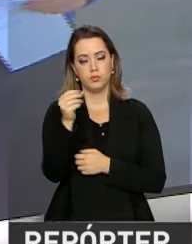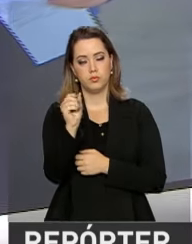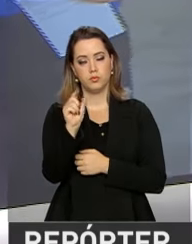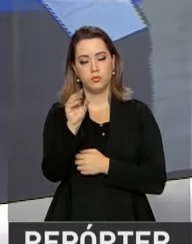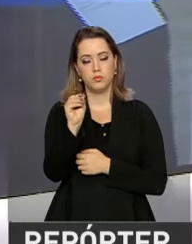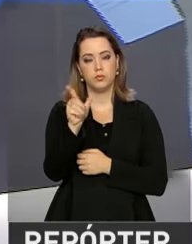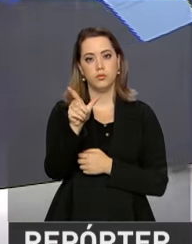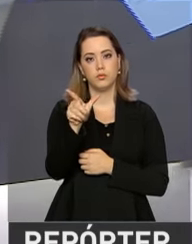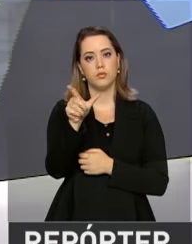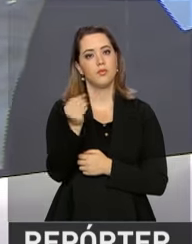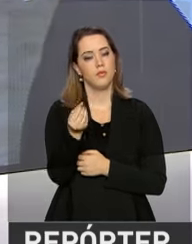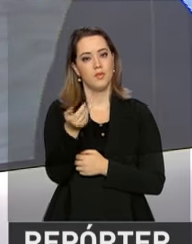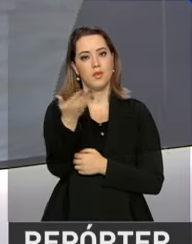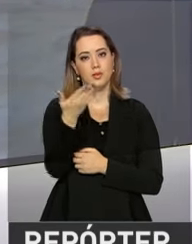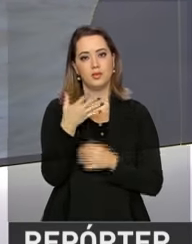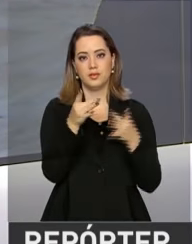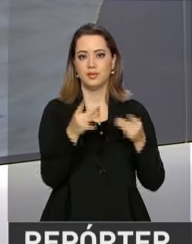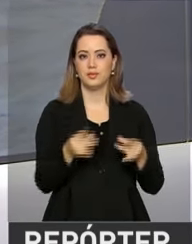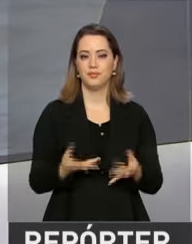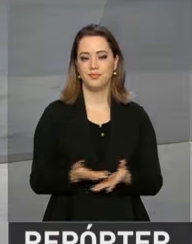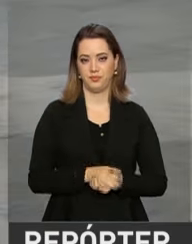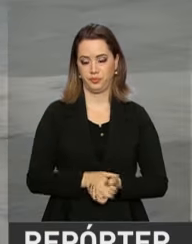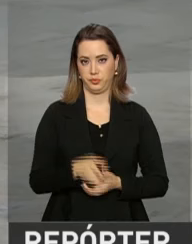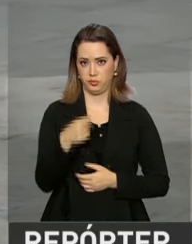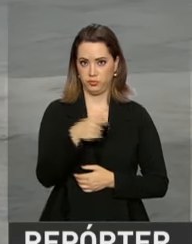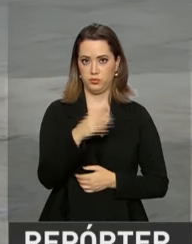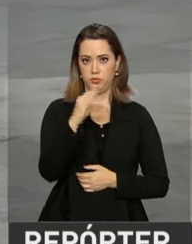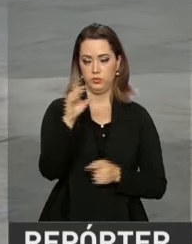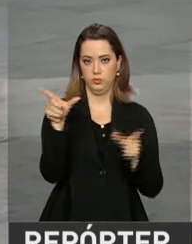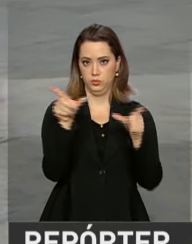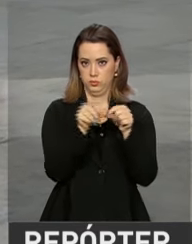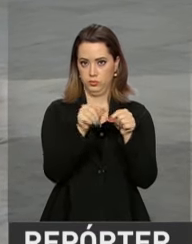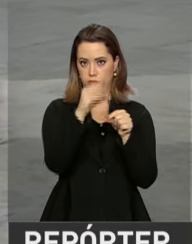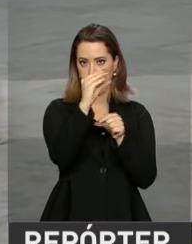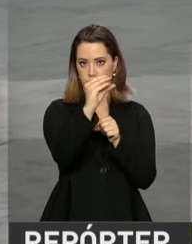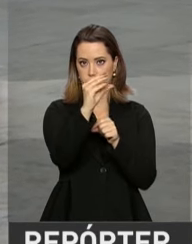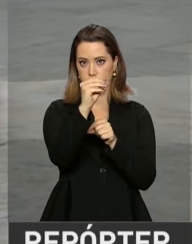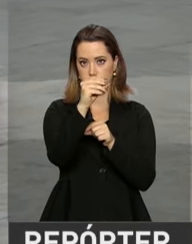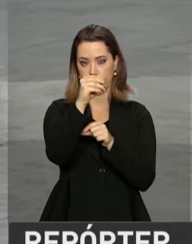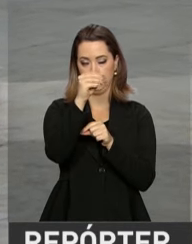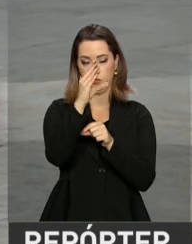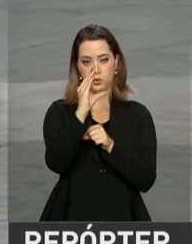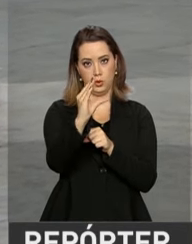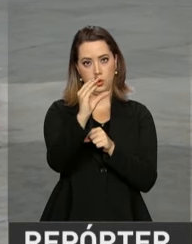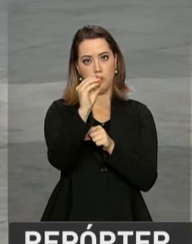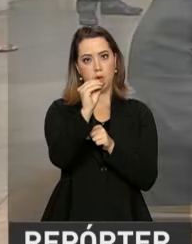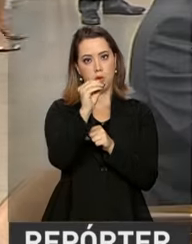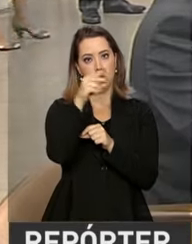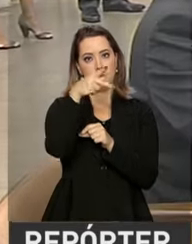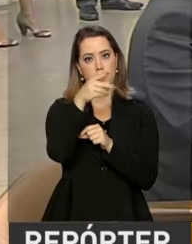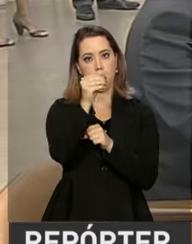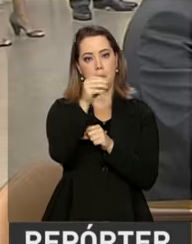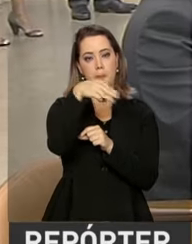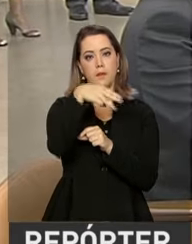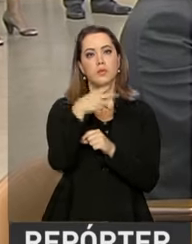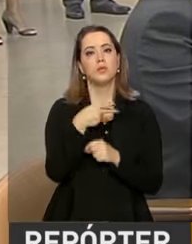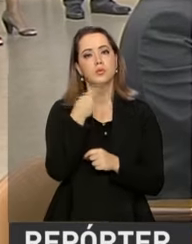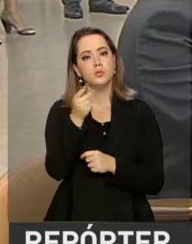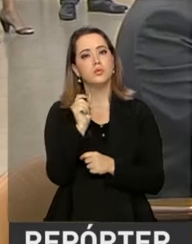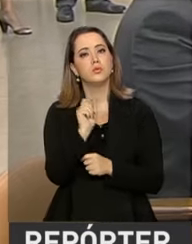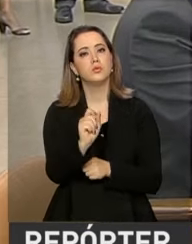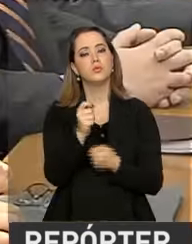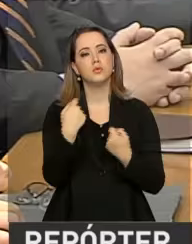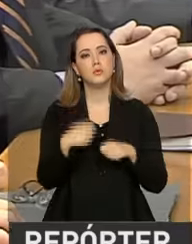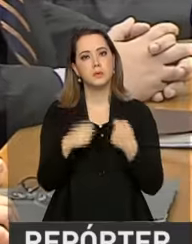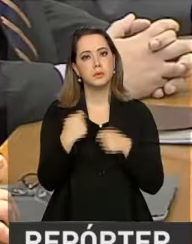Oi, Paola. Oi, Renata. O Copom tomou essa decisão por unanimidade. O Comitê de Política Monetária disse que levou em conta